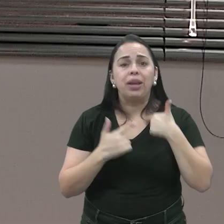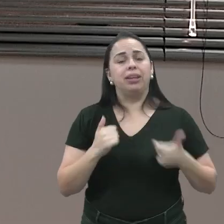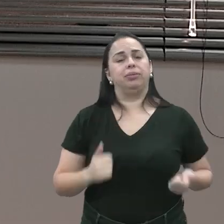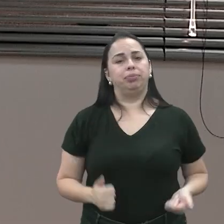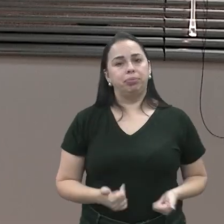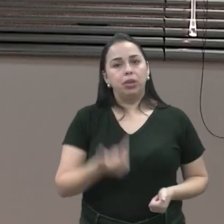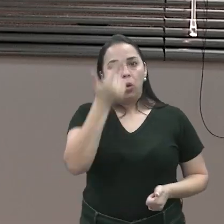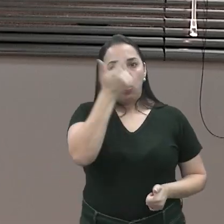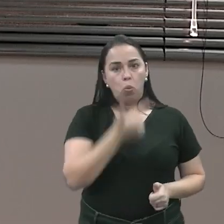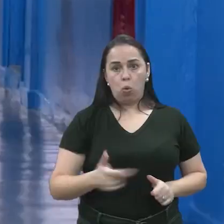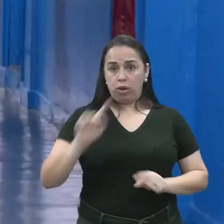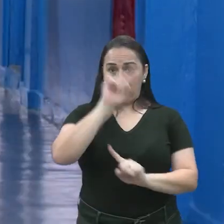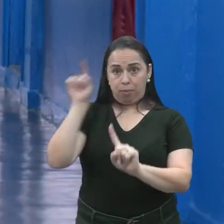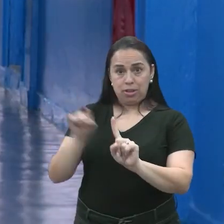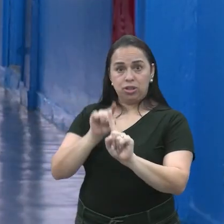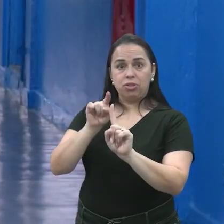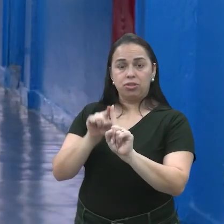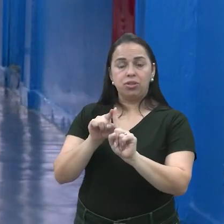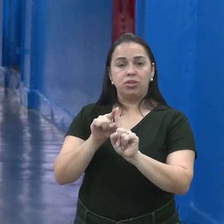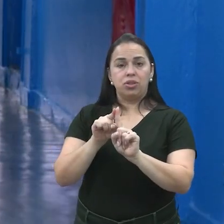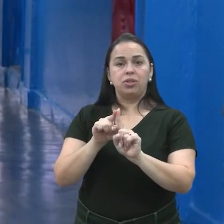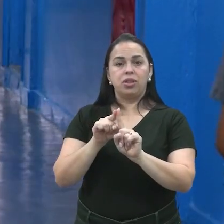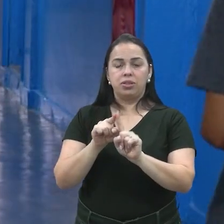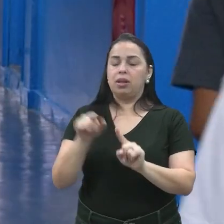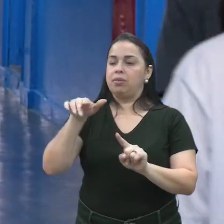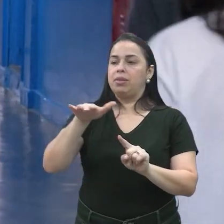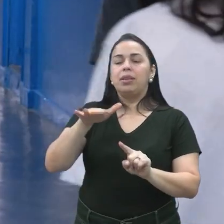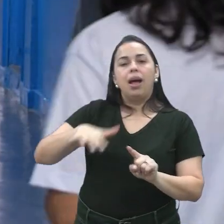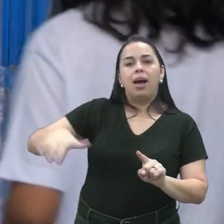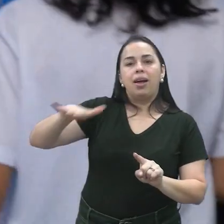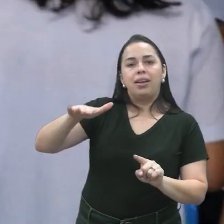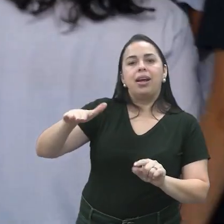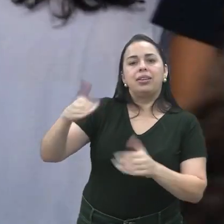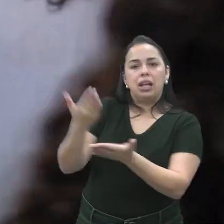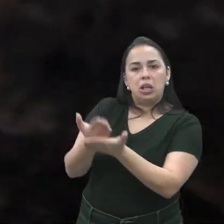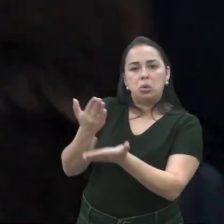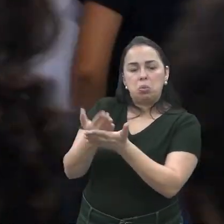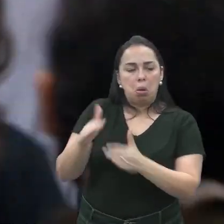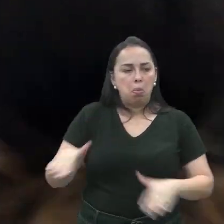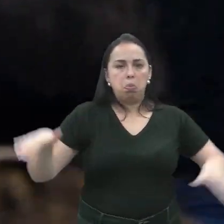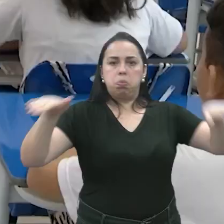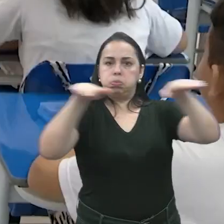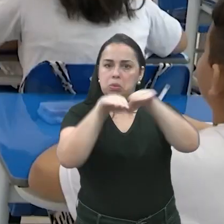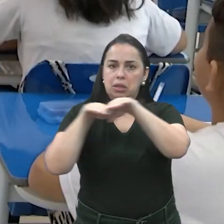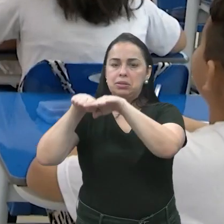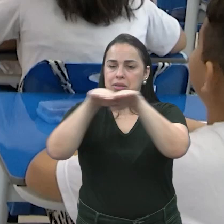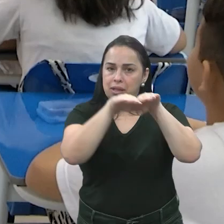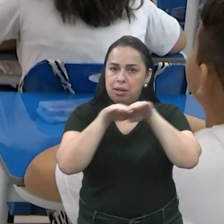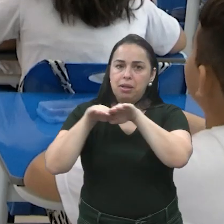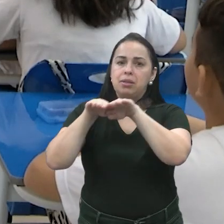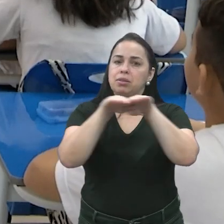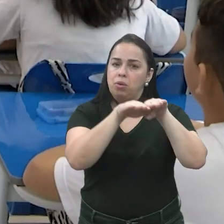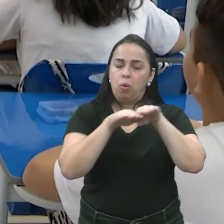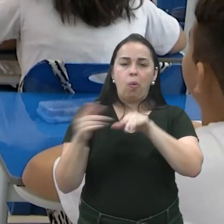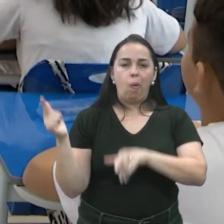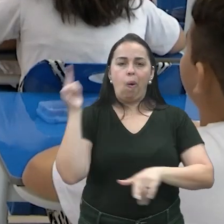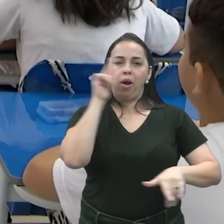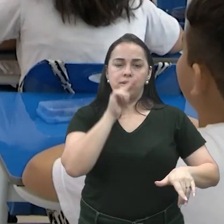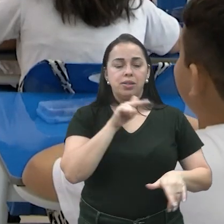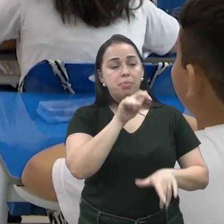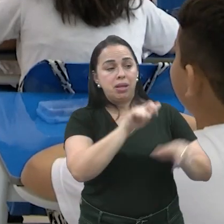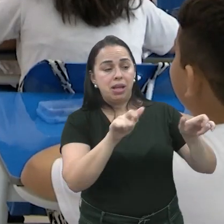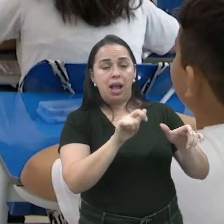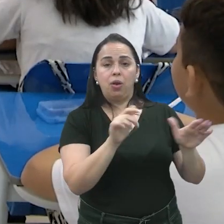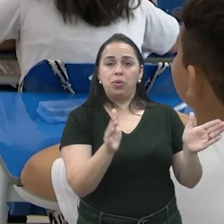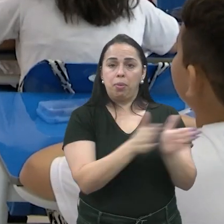concluir, eles querem terminar. Outra meta do programa é reduzir as desigualdades na educação. A contrapartida financeira